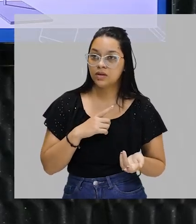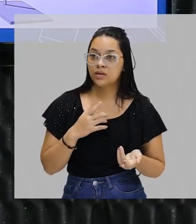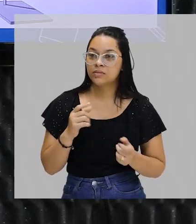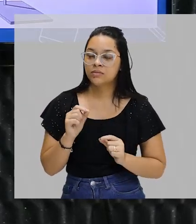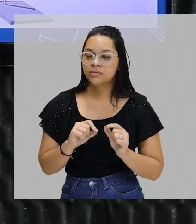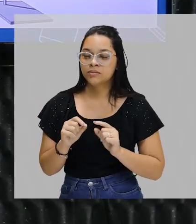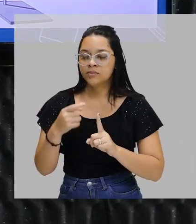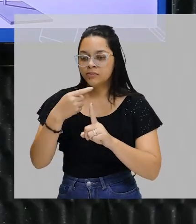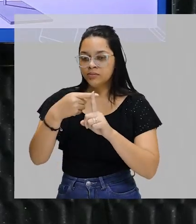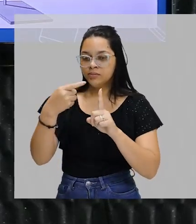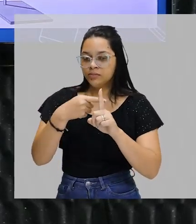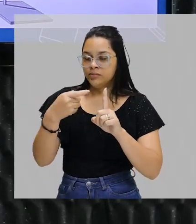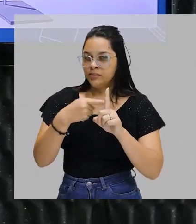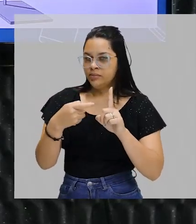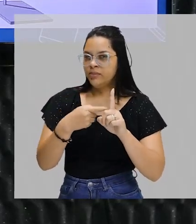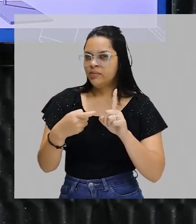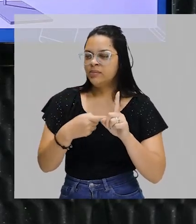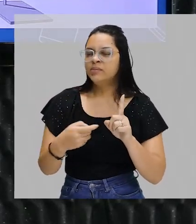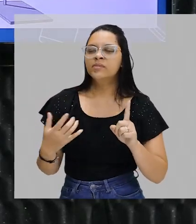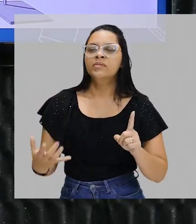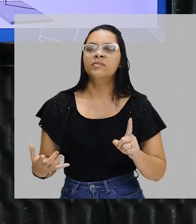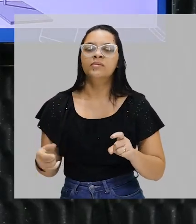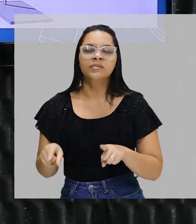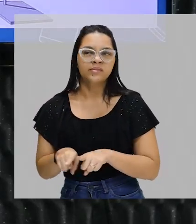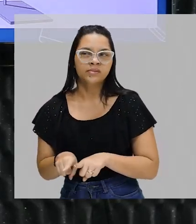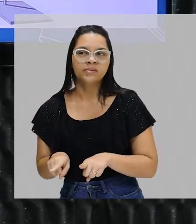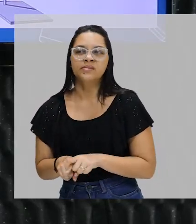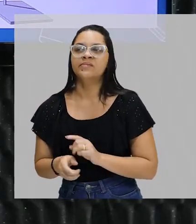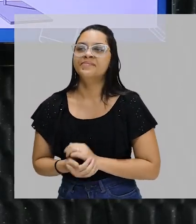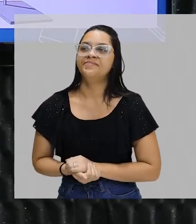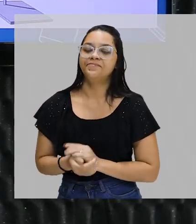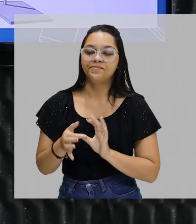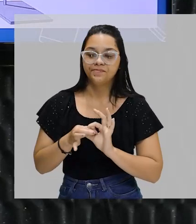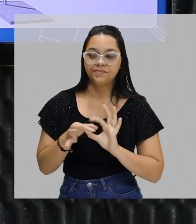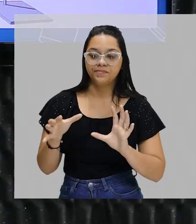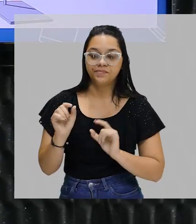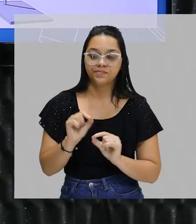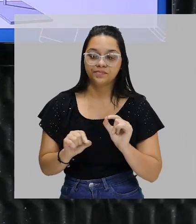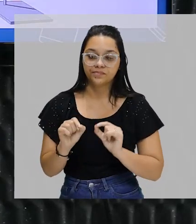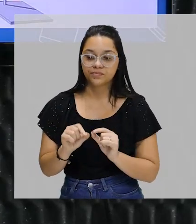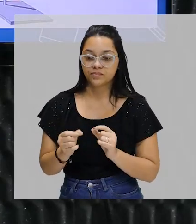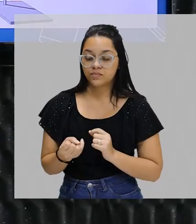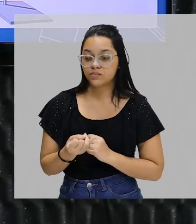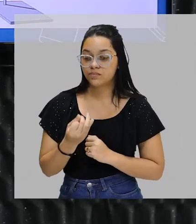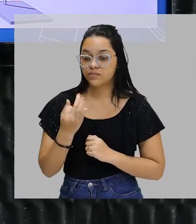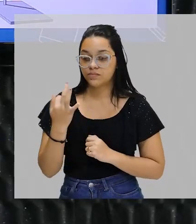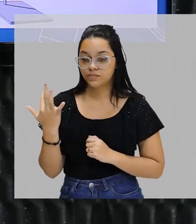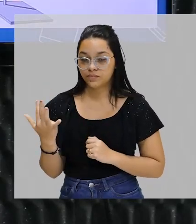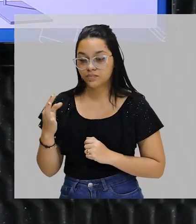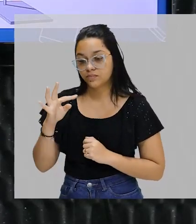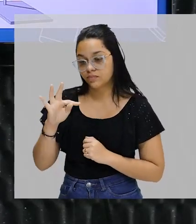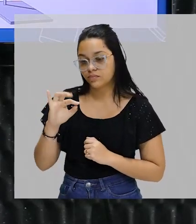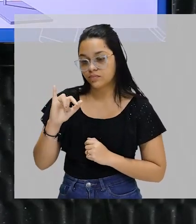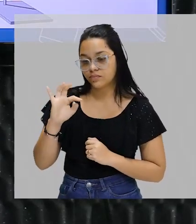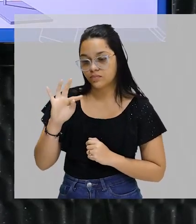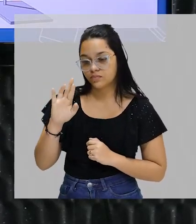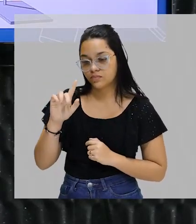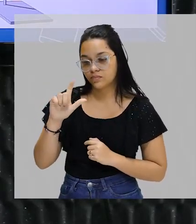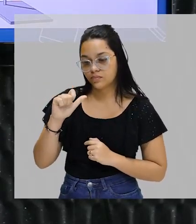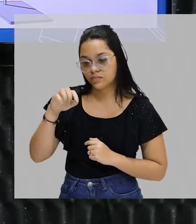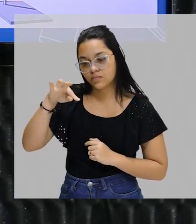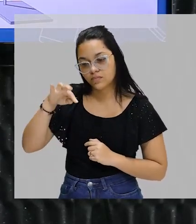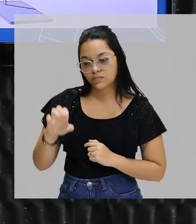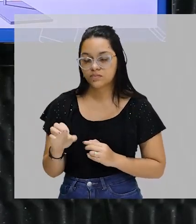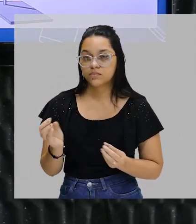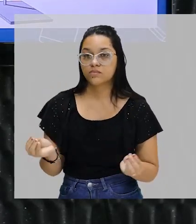as medidas, as medições, beleza? Que permite o controle da quantidade de titulante que é